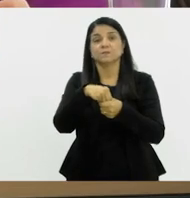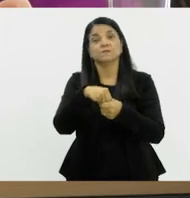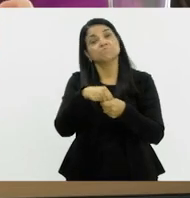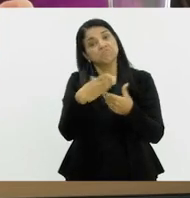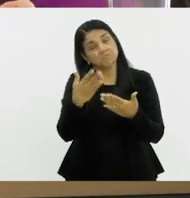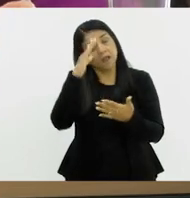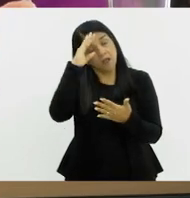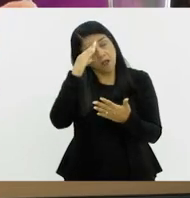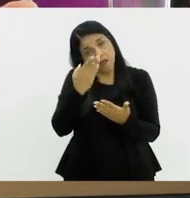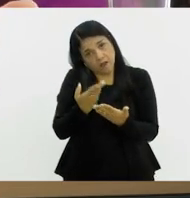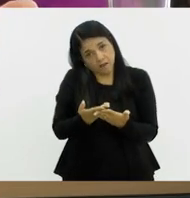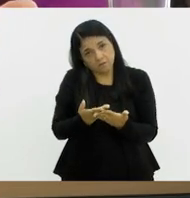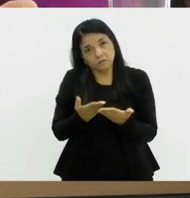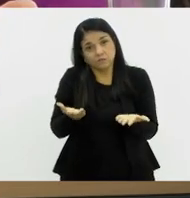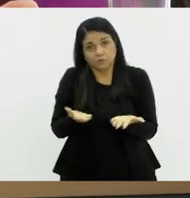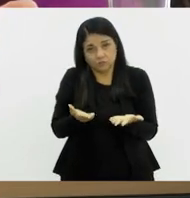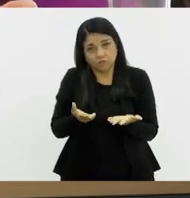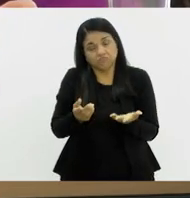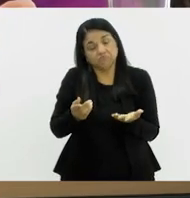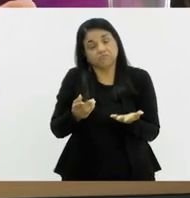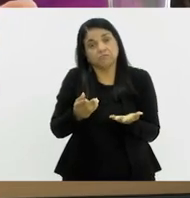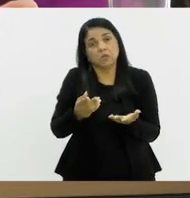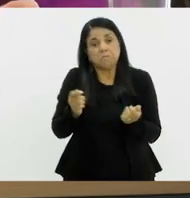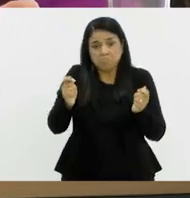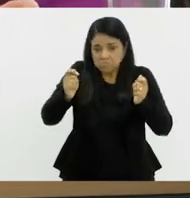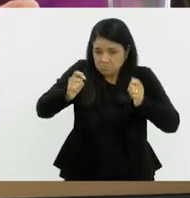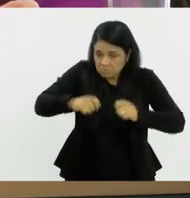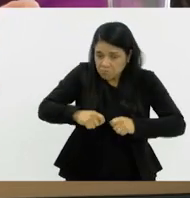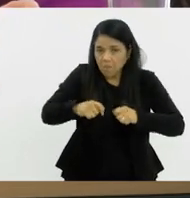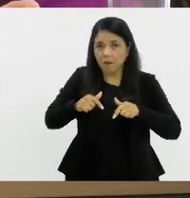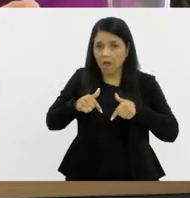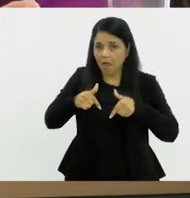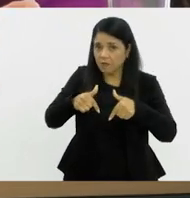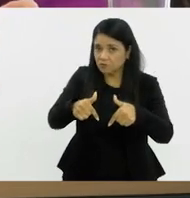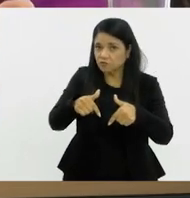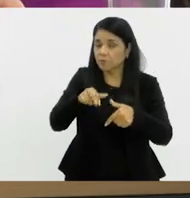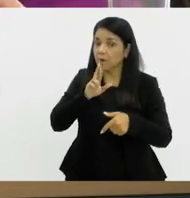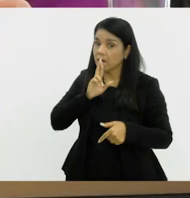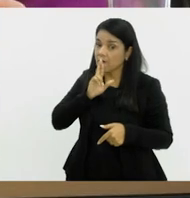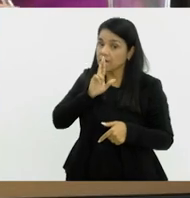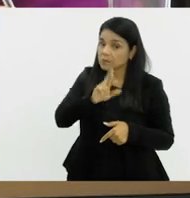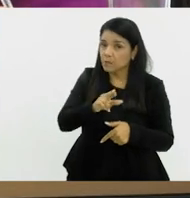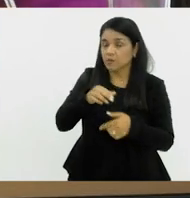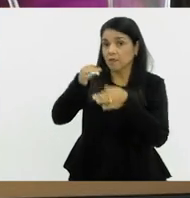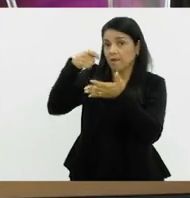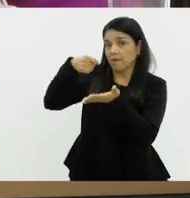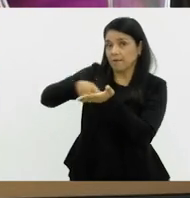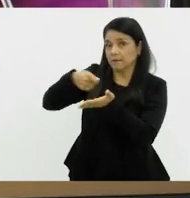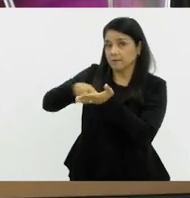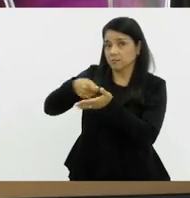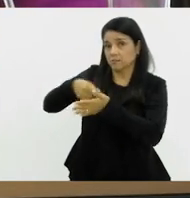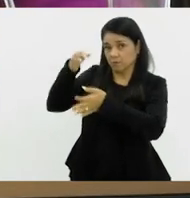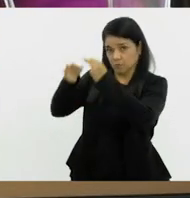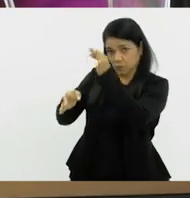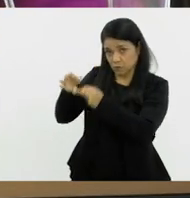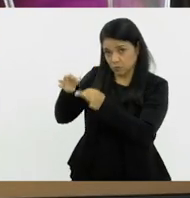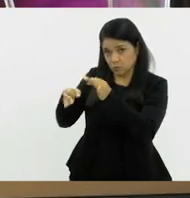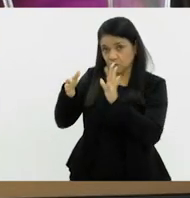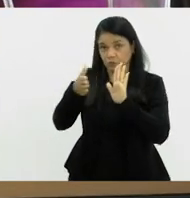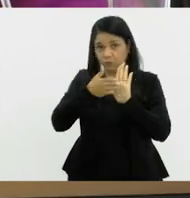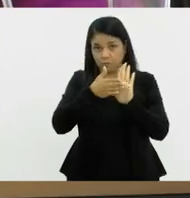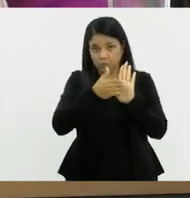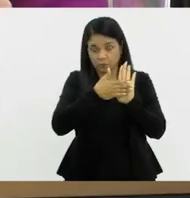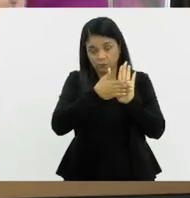nesse momento, o que era possível fazer em função da resposta àquilo que foi proposto na